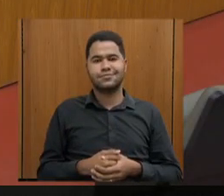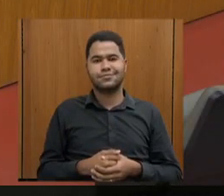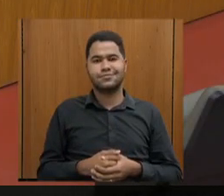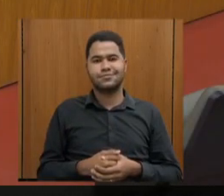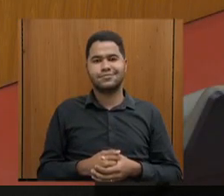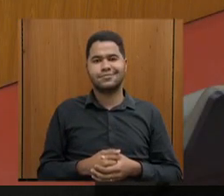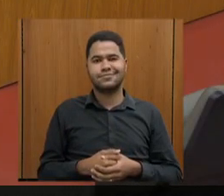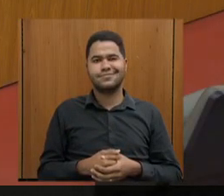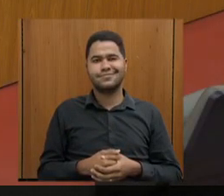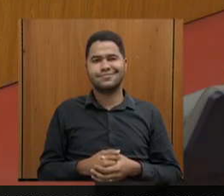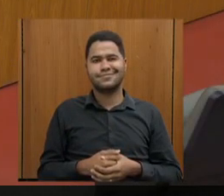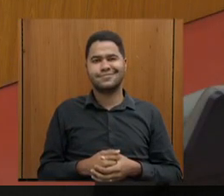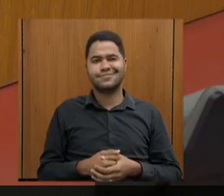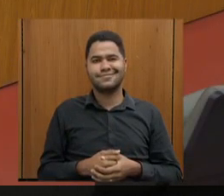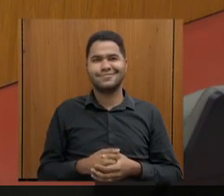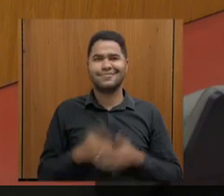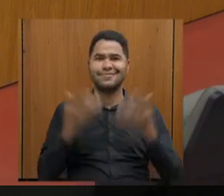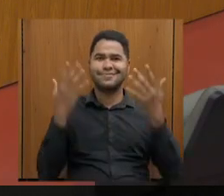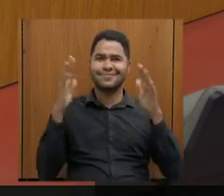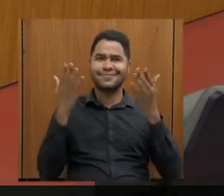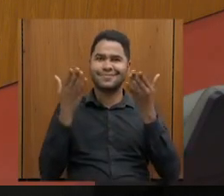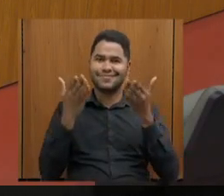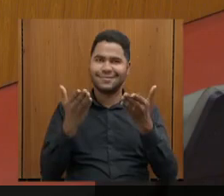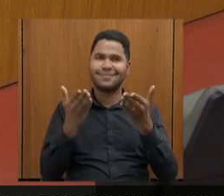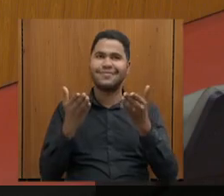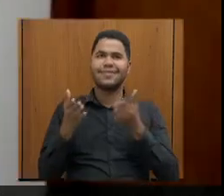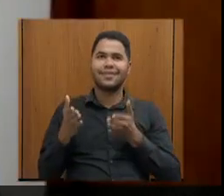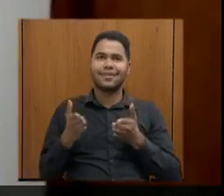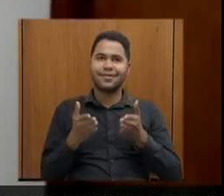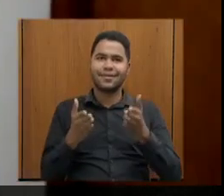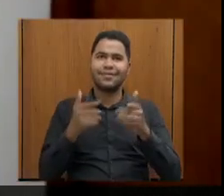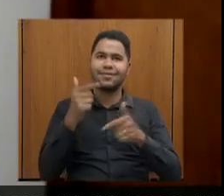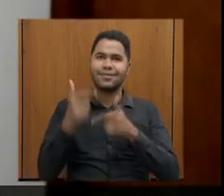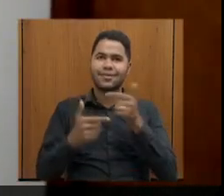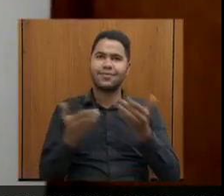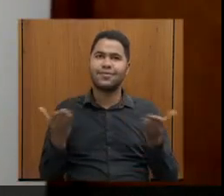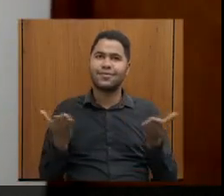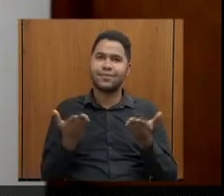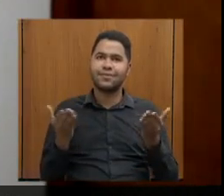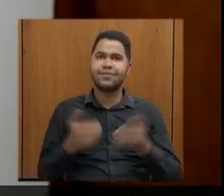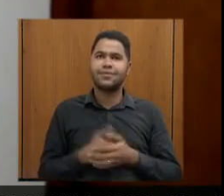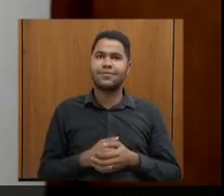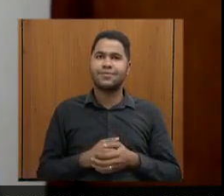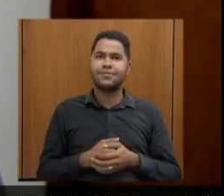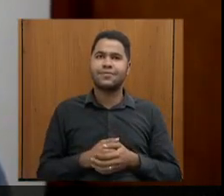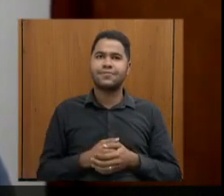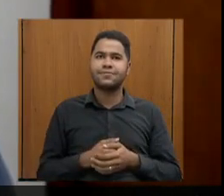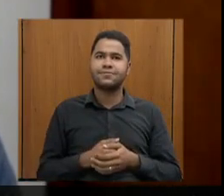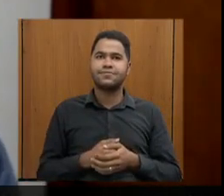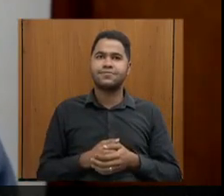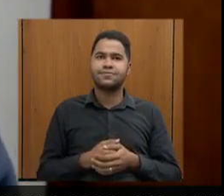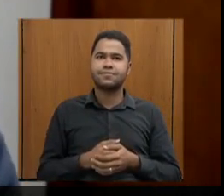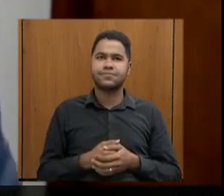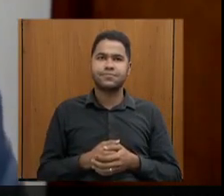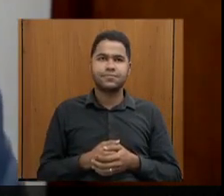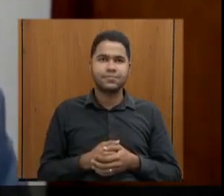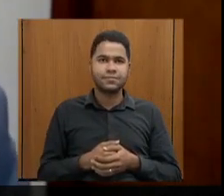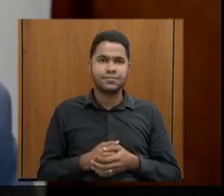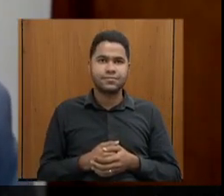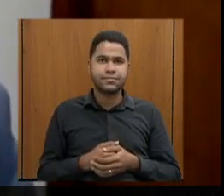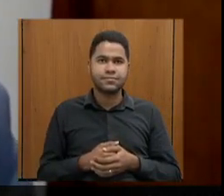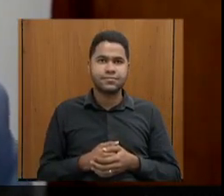Braga presentes aqui para vendido trabalho de hoje entrega de presentes ou mesmo